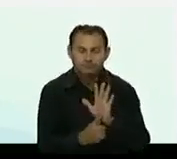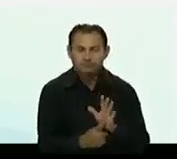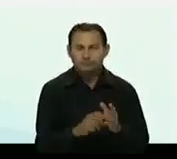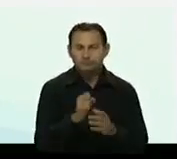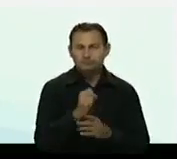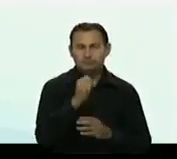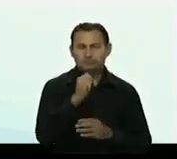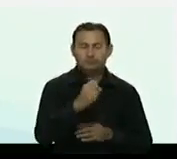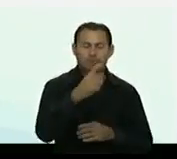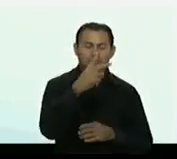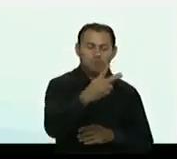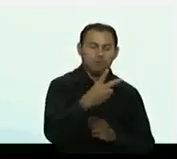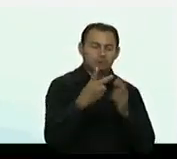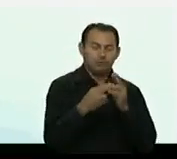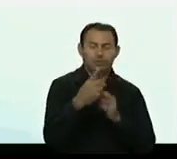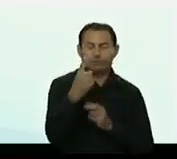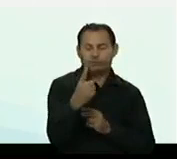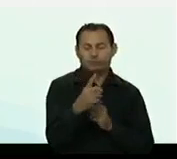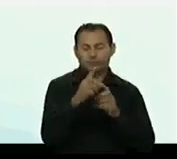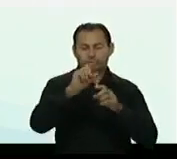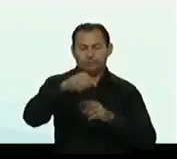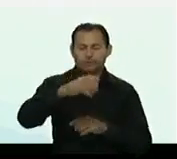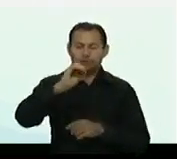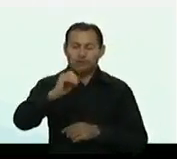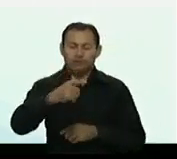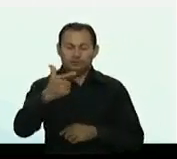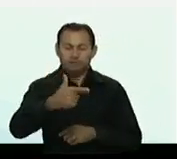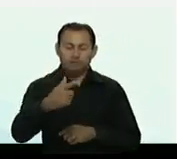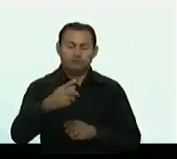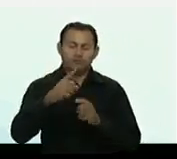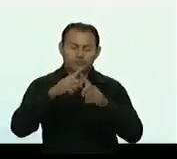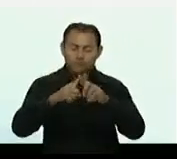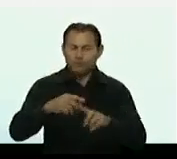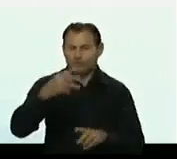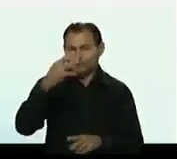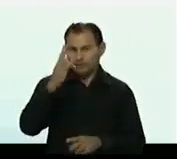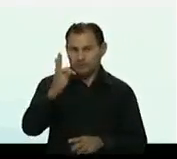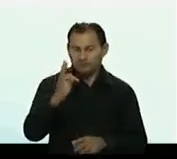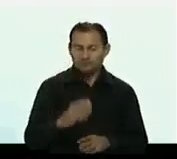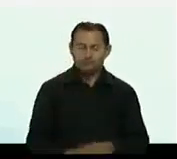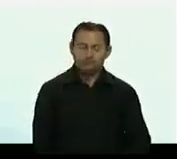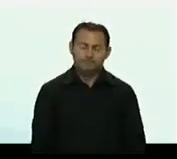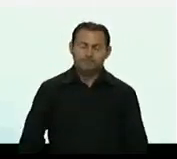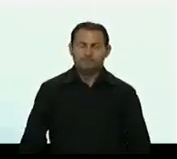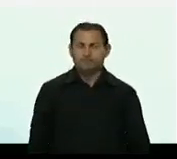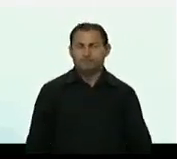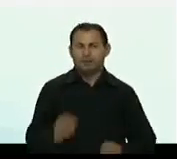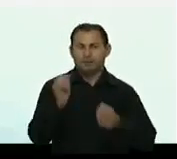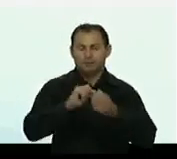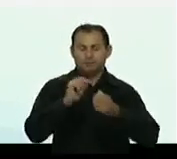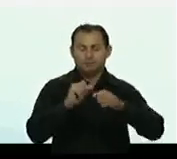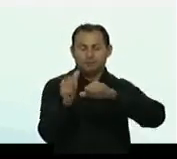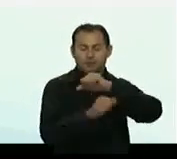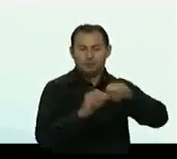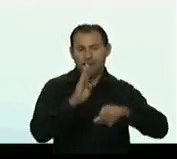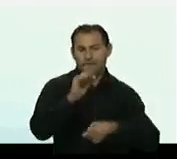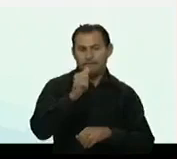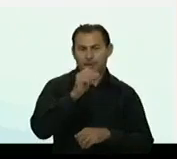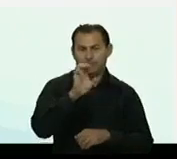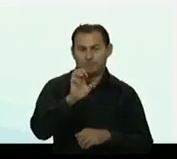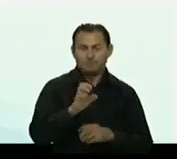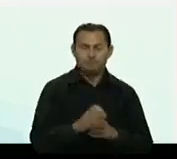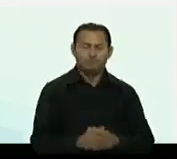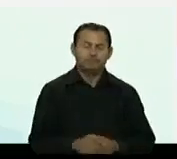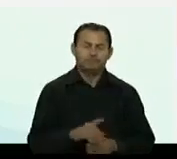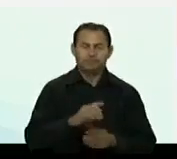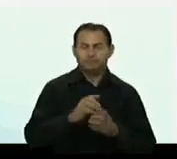situação 2 igual a 1,022 elevado a t. Para fazer a mudança de base,